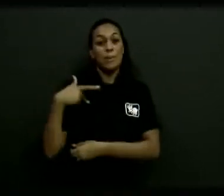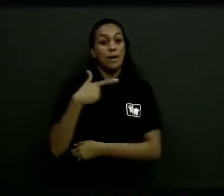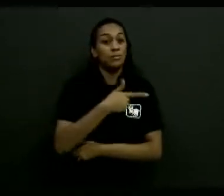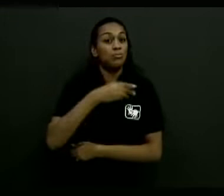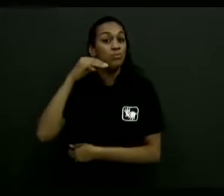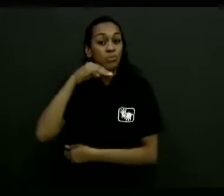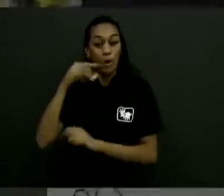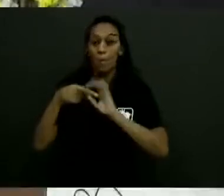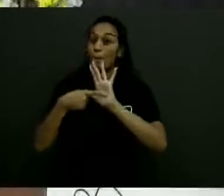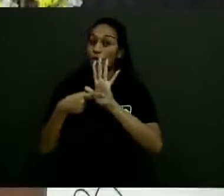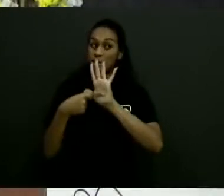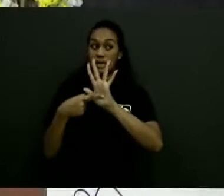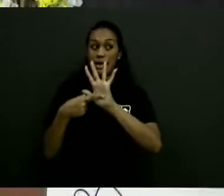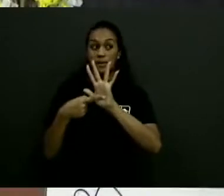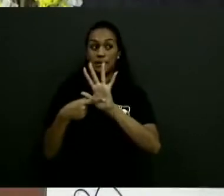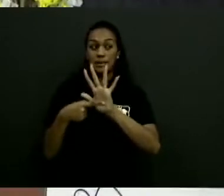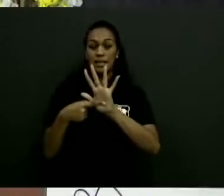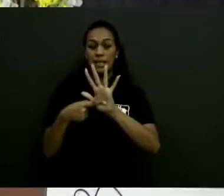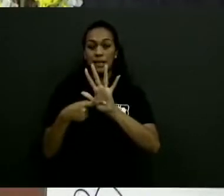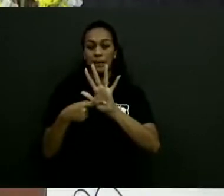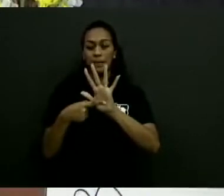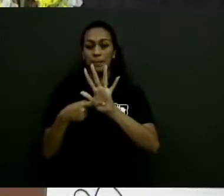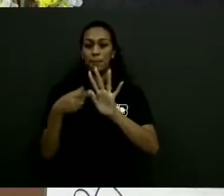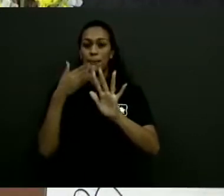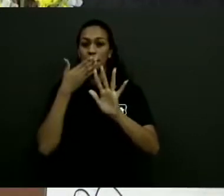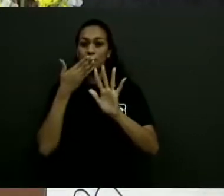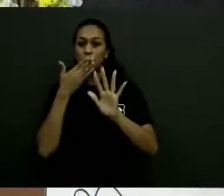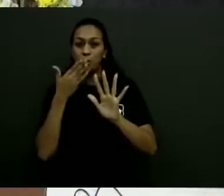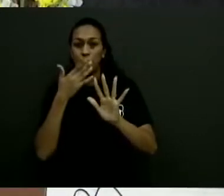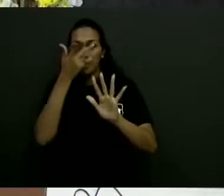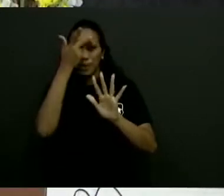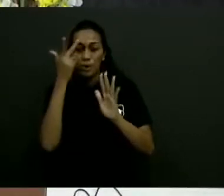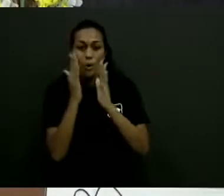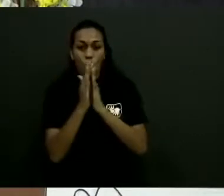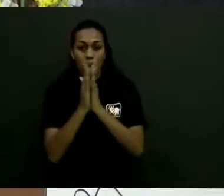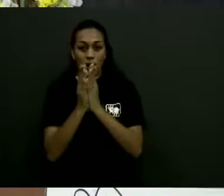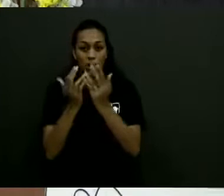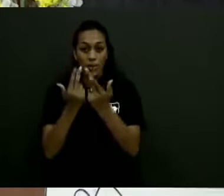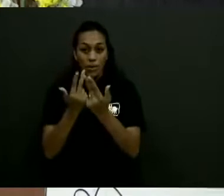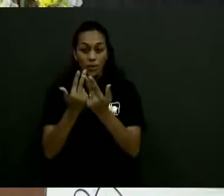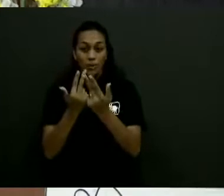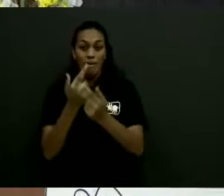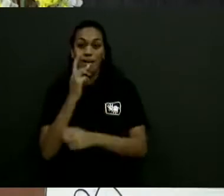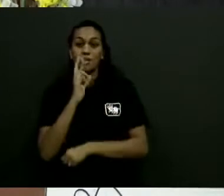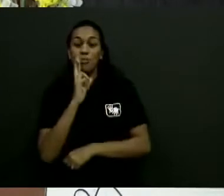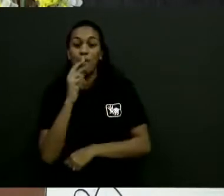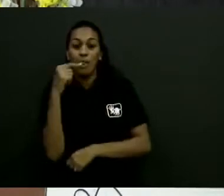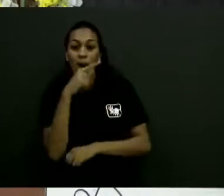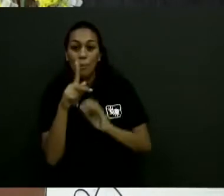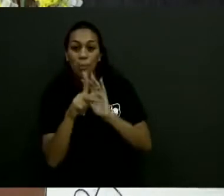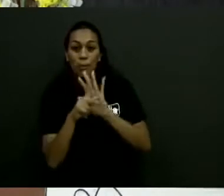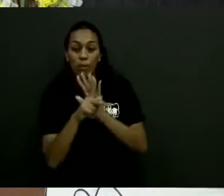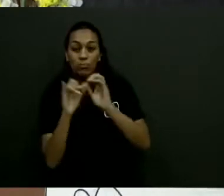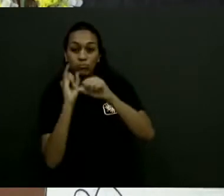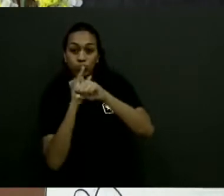vocês. Daqui a pouquinho eu vou até pedir para uma outra pessoa também orar. Esse aqui é o meu resultado do exame